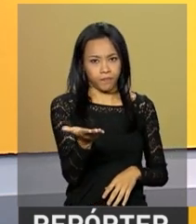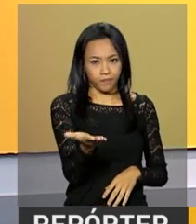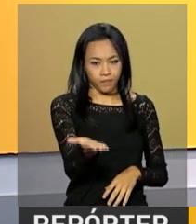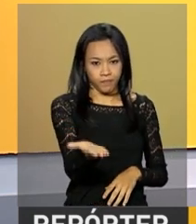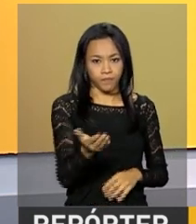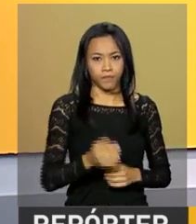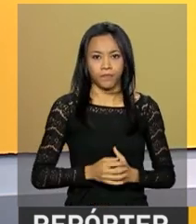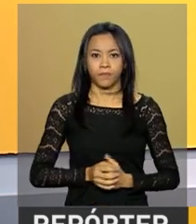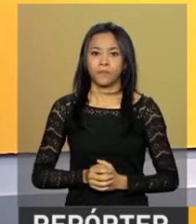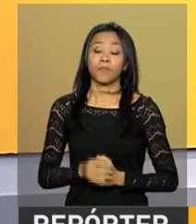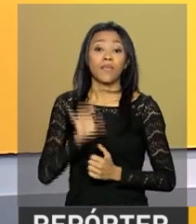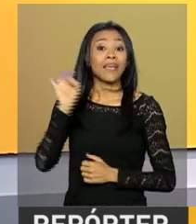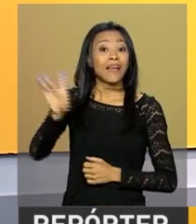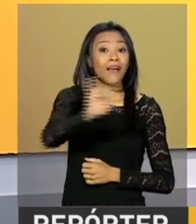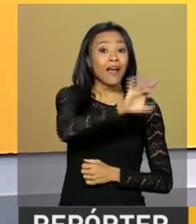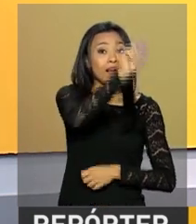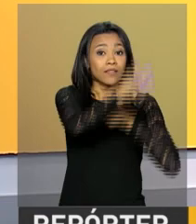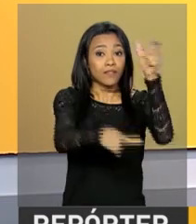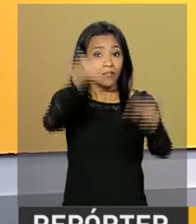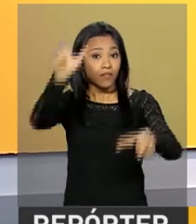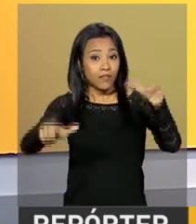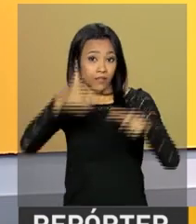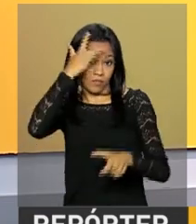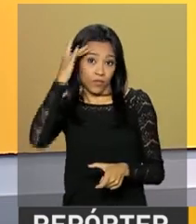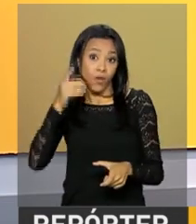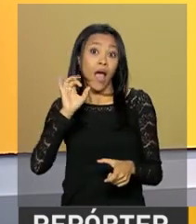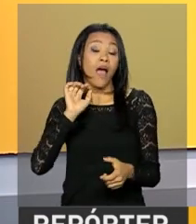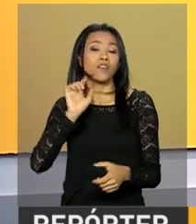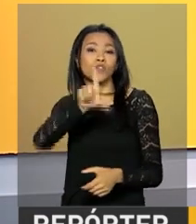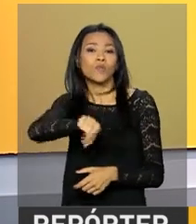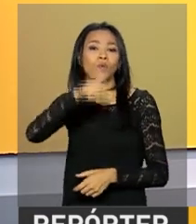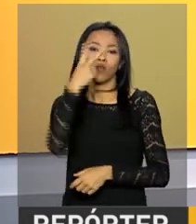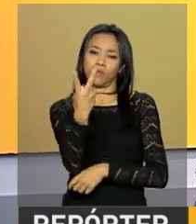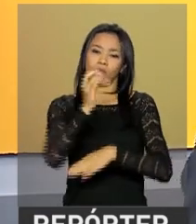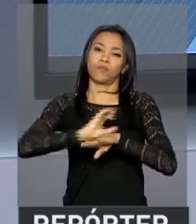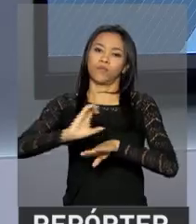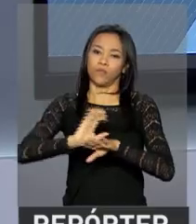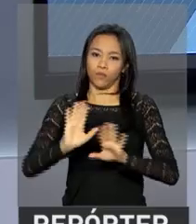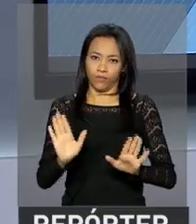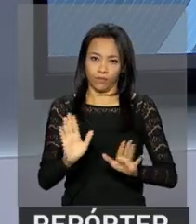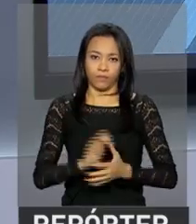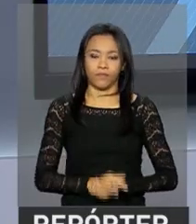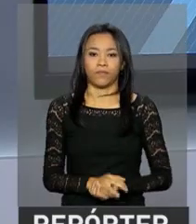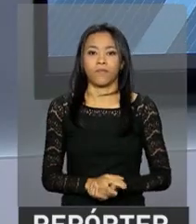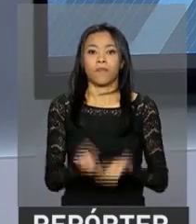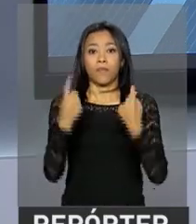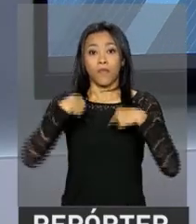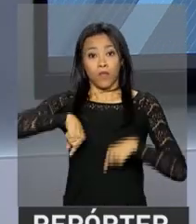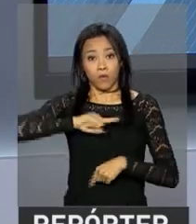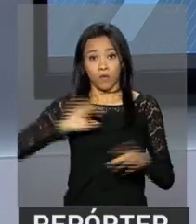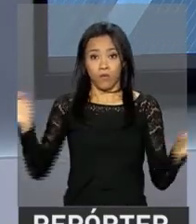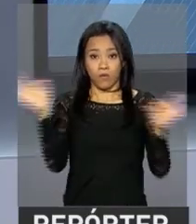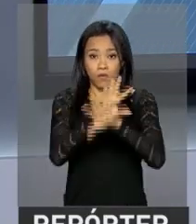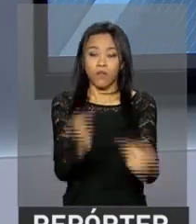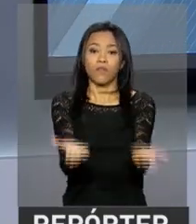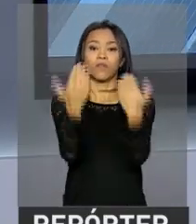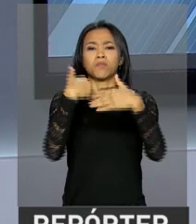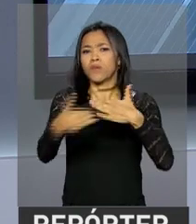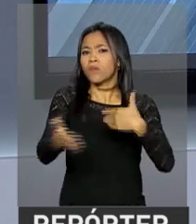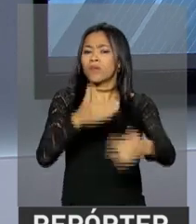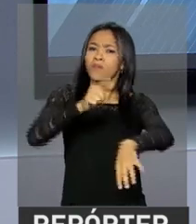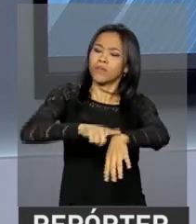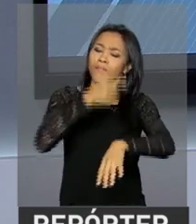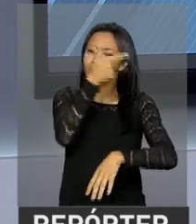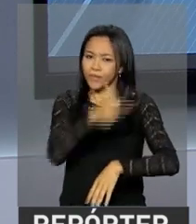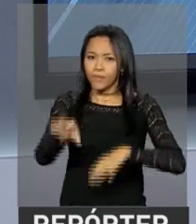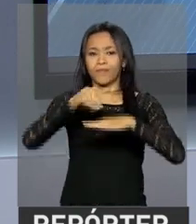sisu.mec.gov.br cada candidato pode fazer até duas opções de curso e nós ficamos por aqui voltamos a qualquer momento